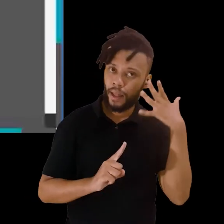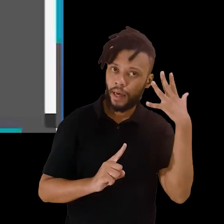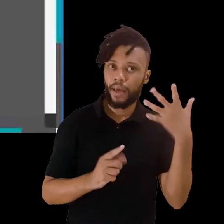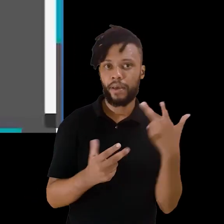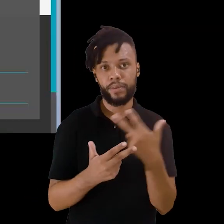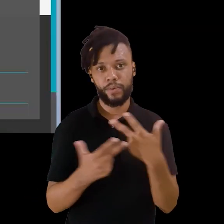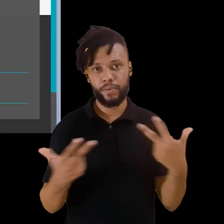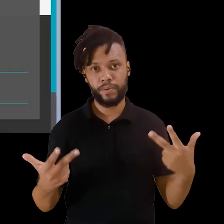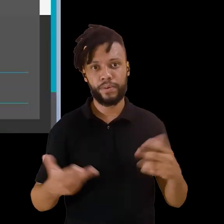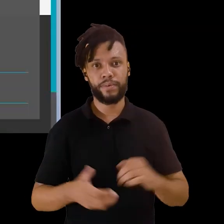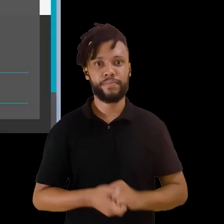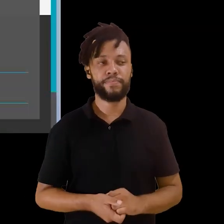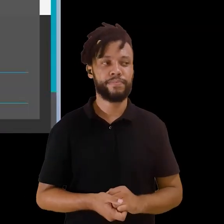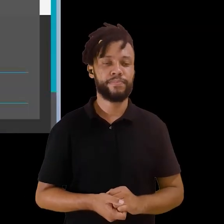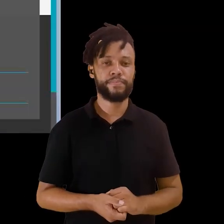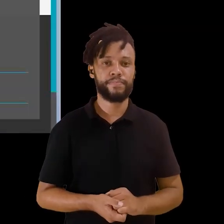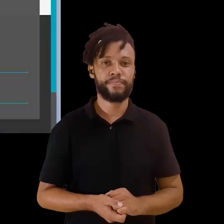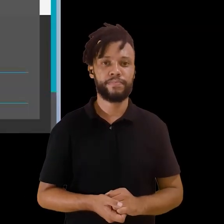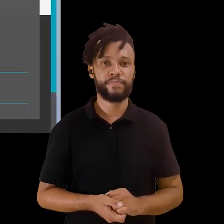palestras.